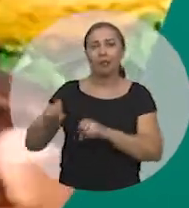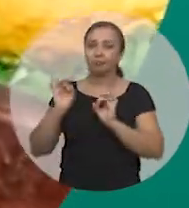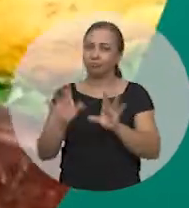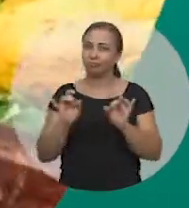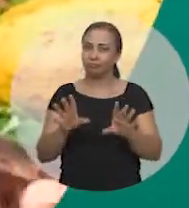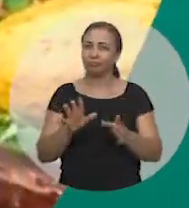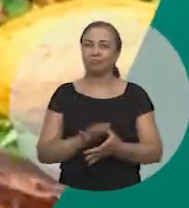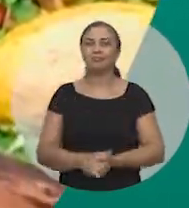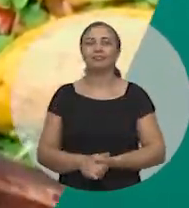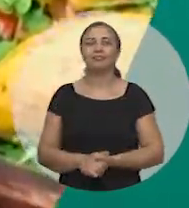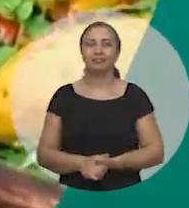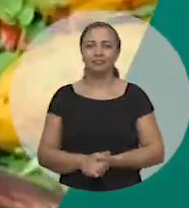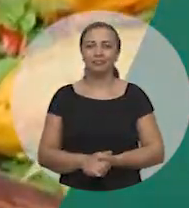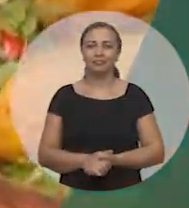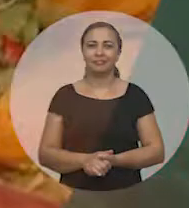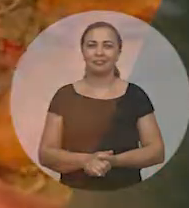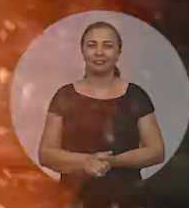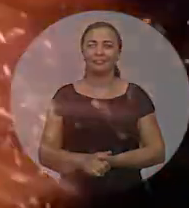agronegócio